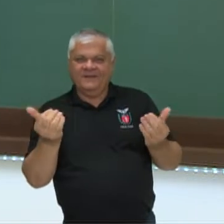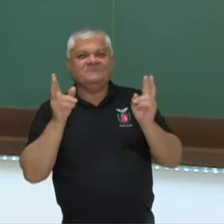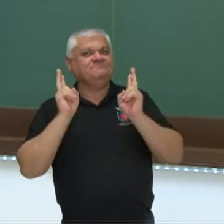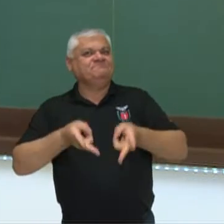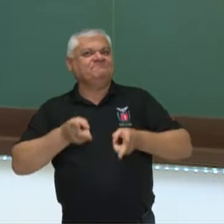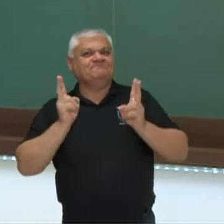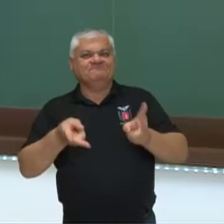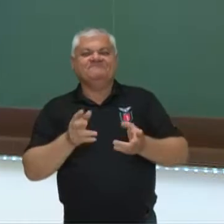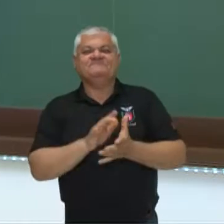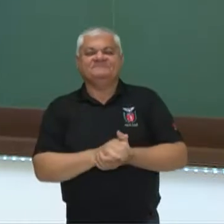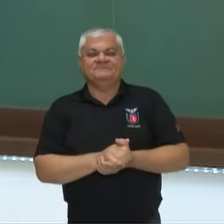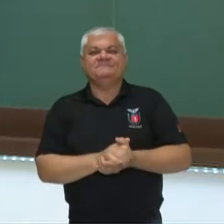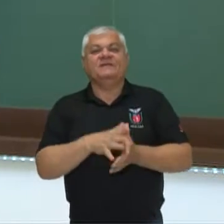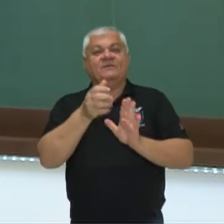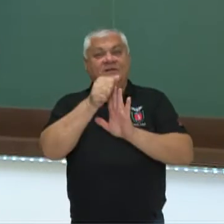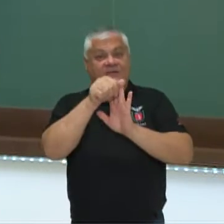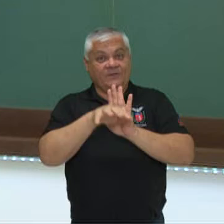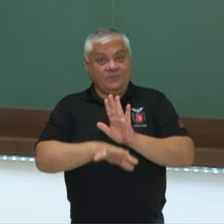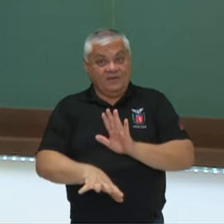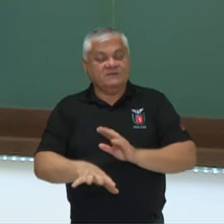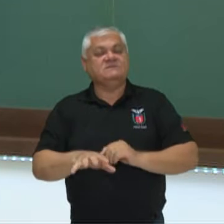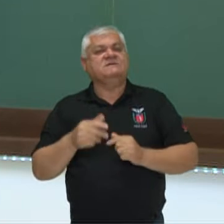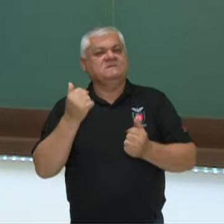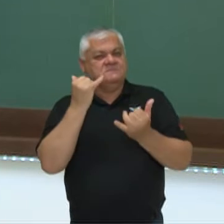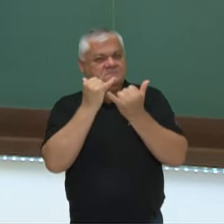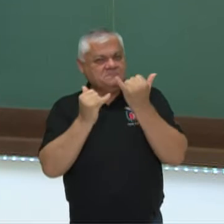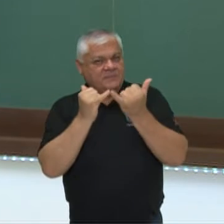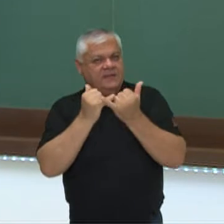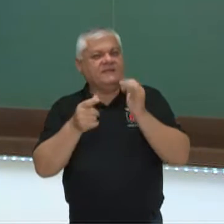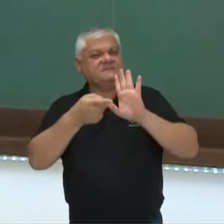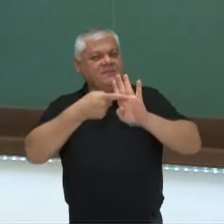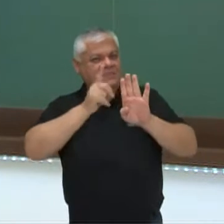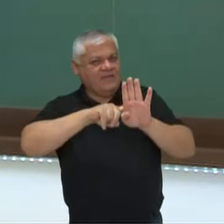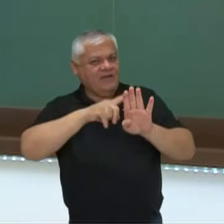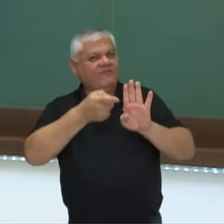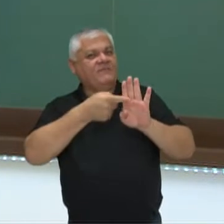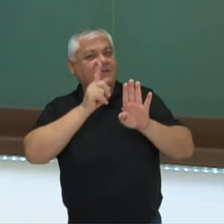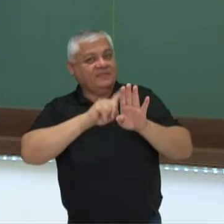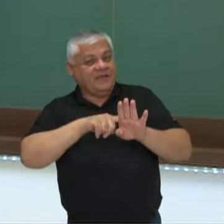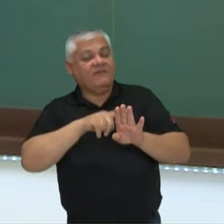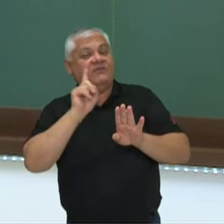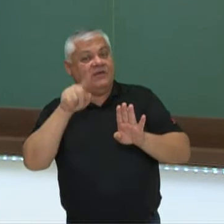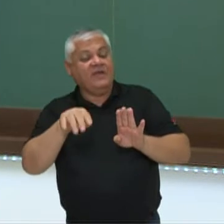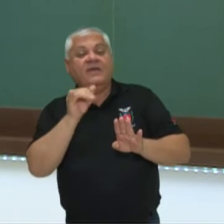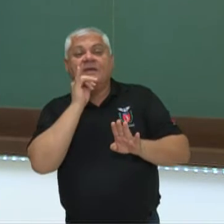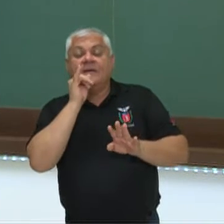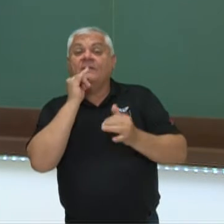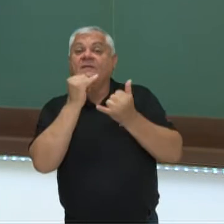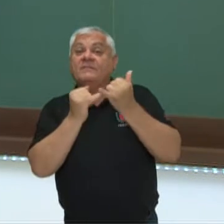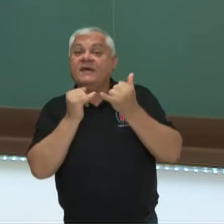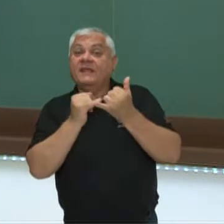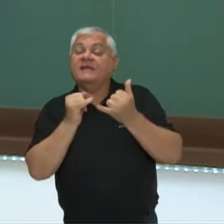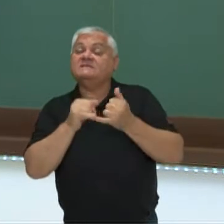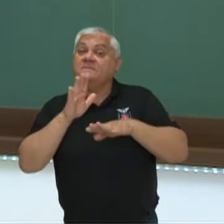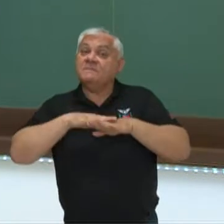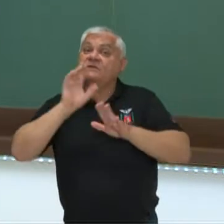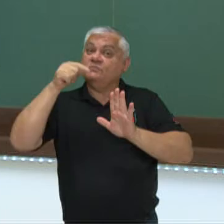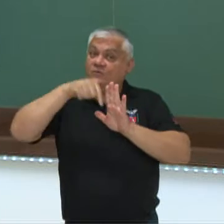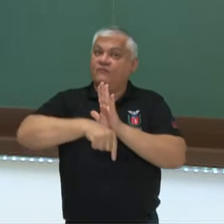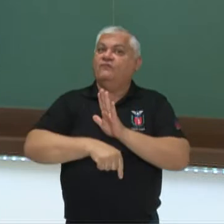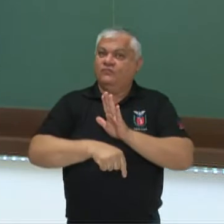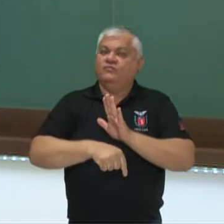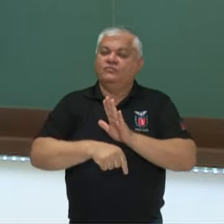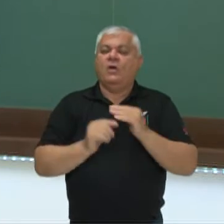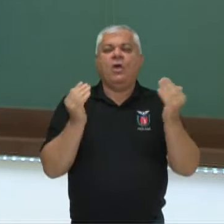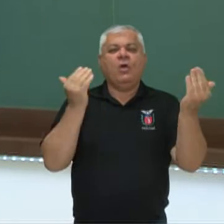todo. É uma figura de linguagem muito parecida com a metáfora, embora a metáfora seja um nível de abstração um pouco mais profundo,